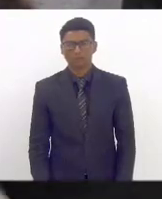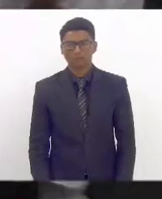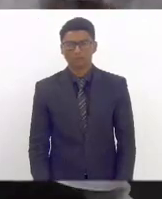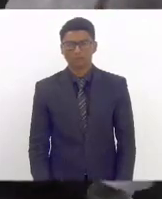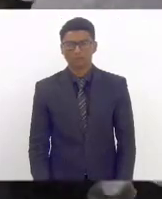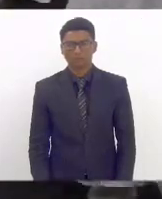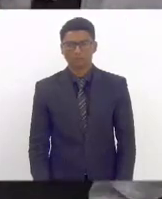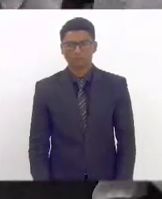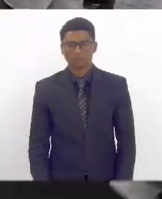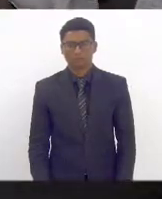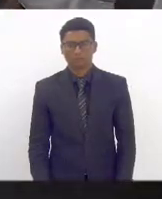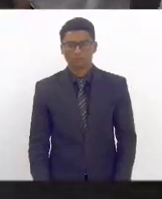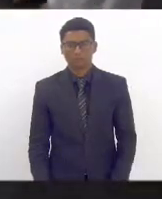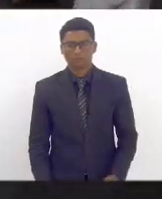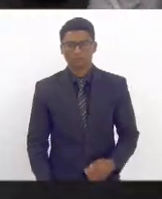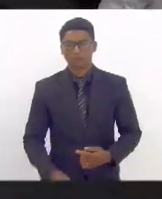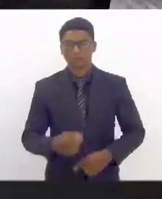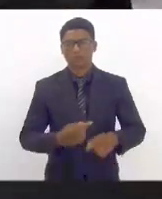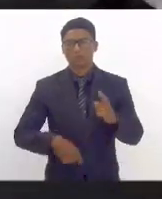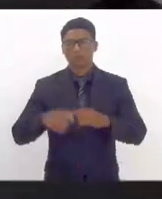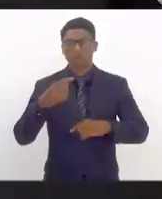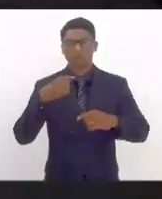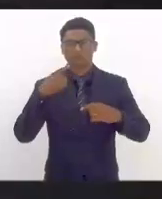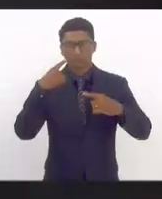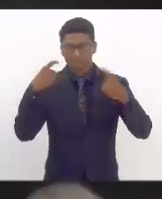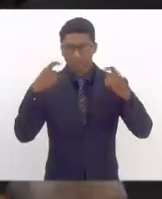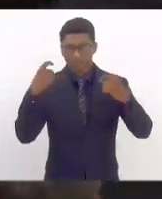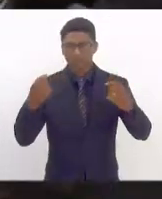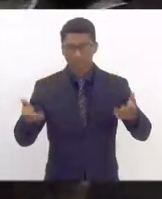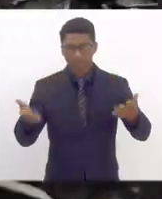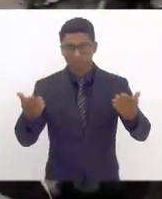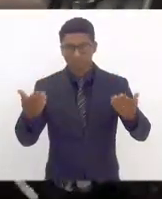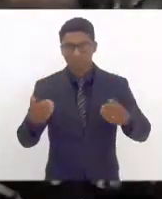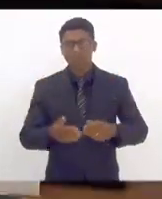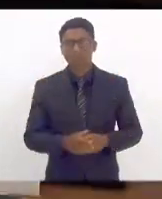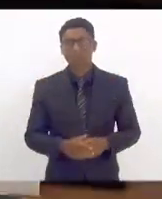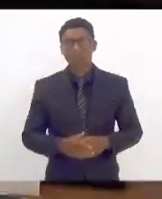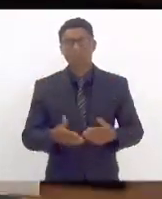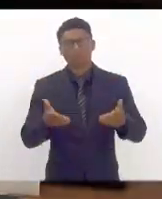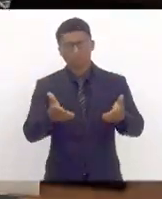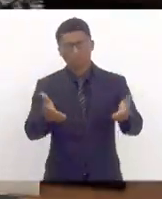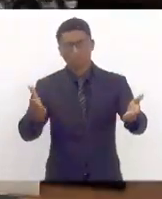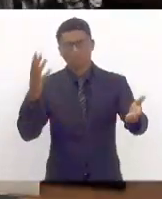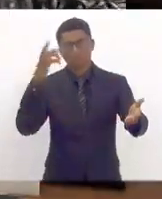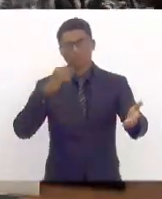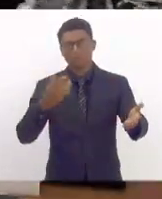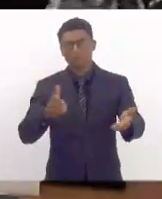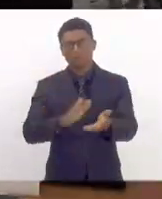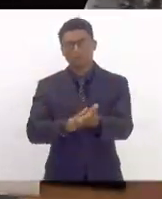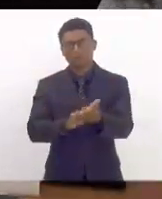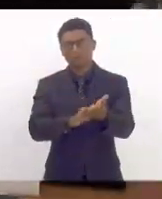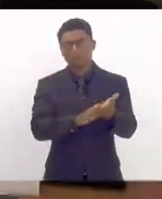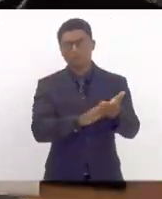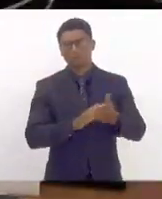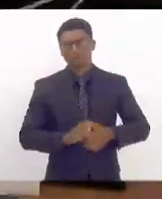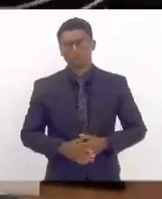Salve esse Axé faz barulho coisa linda parabéns